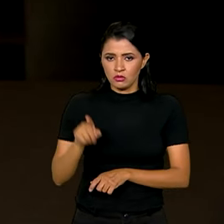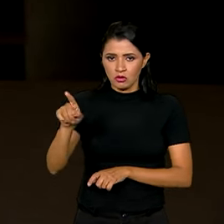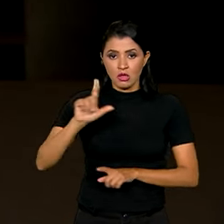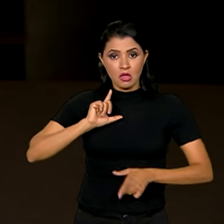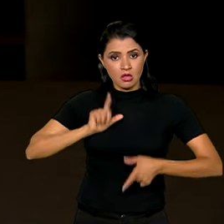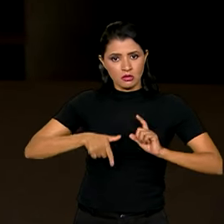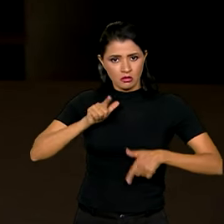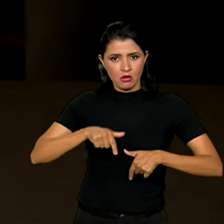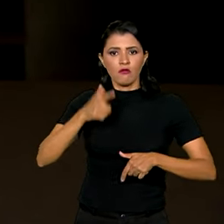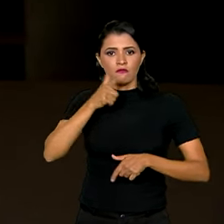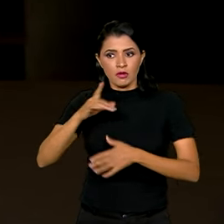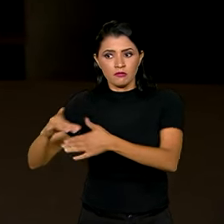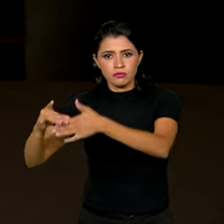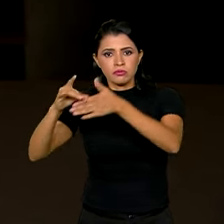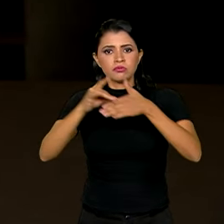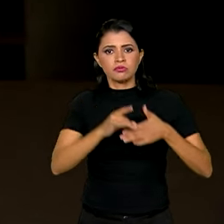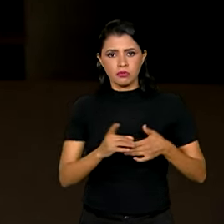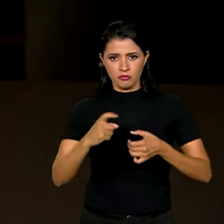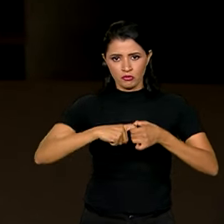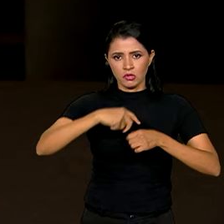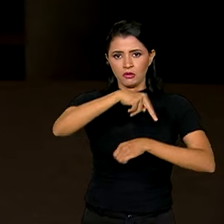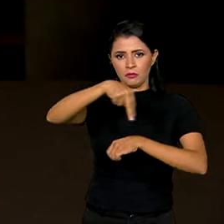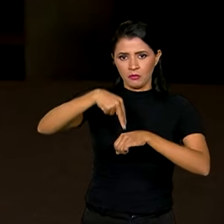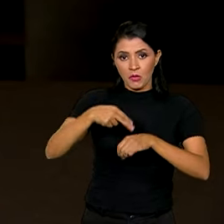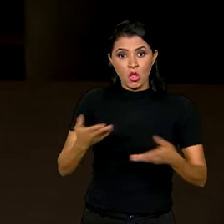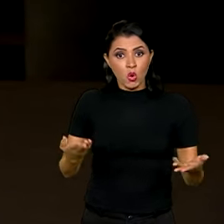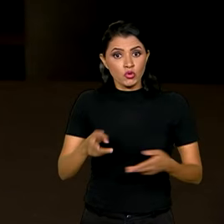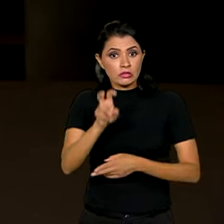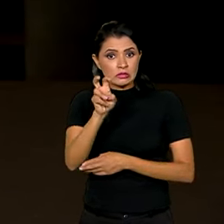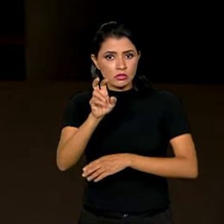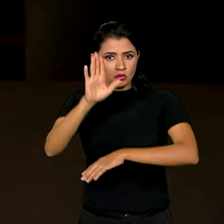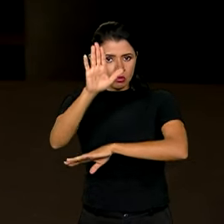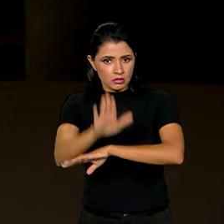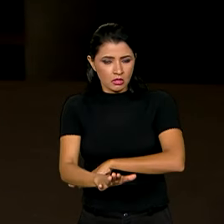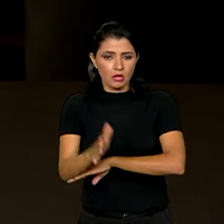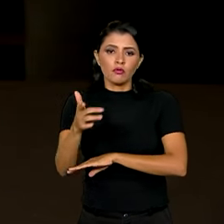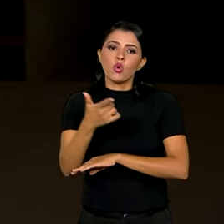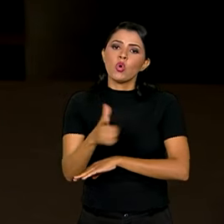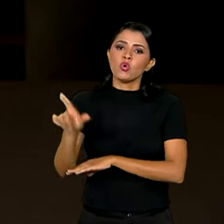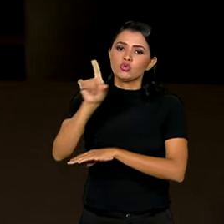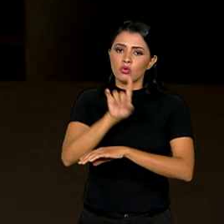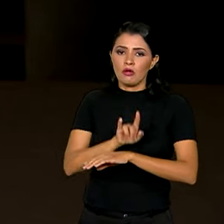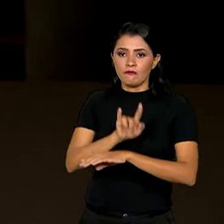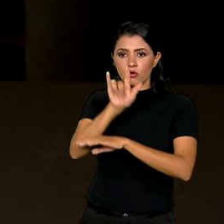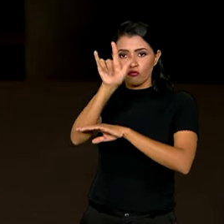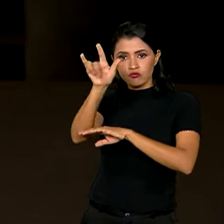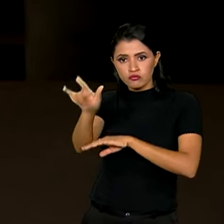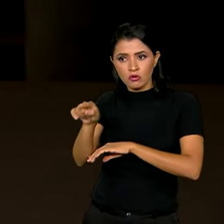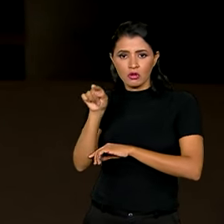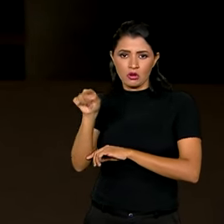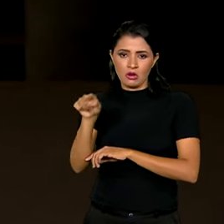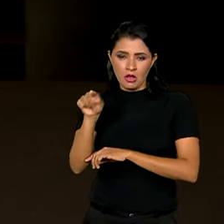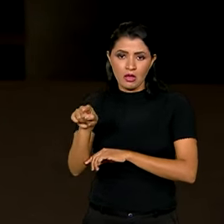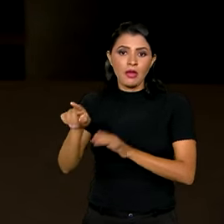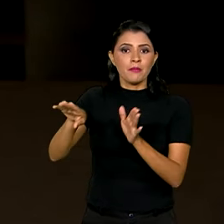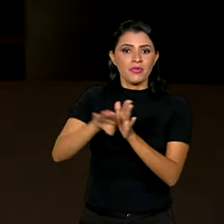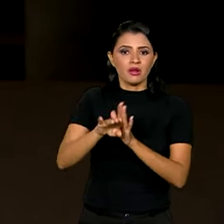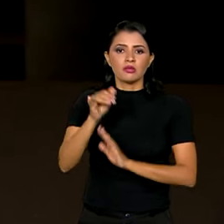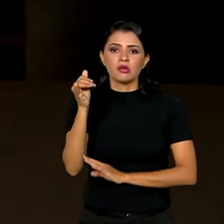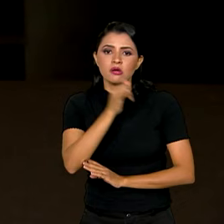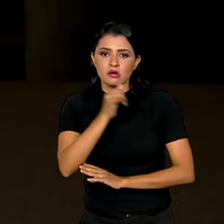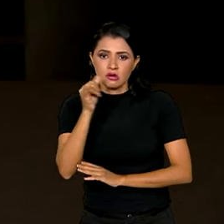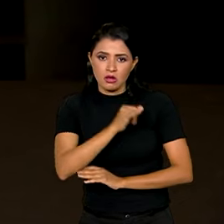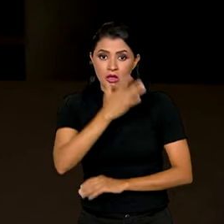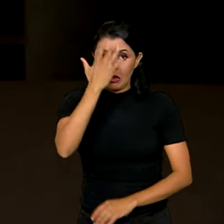serão repatriados. Hoje, às 5 horas da tarde, mais um avião da FAB decolou para Israel com escala na Itália.